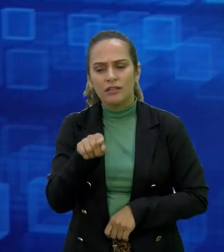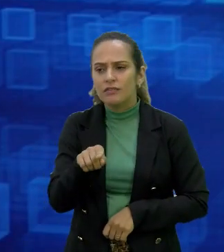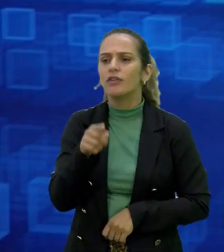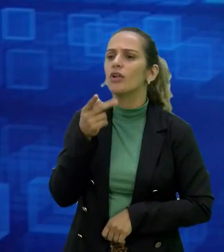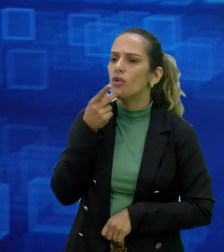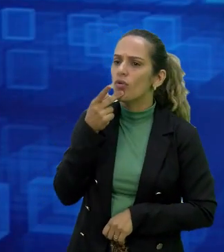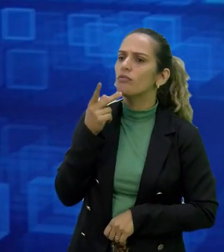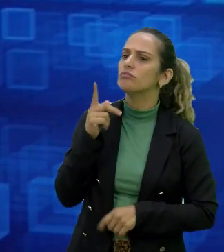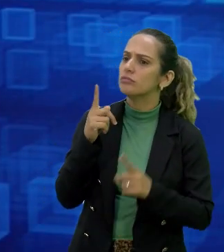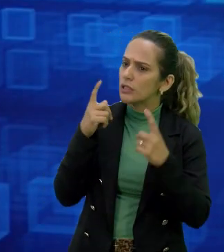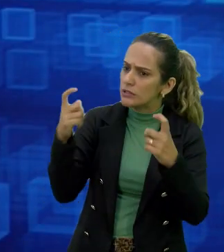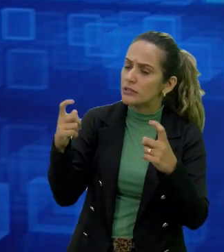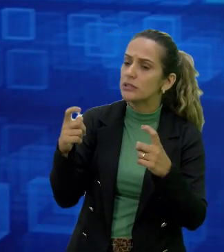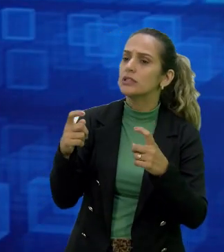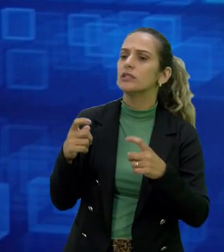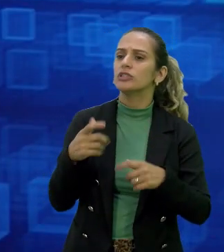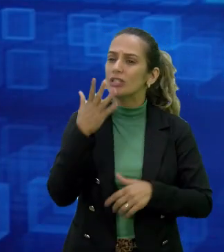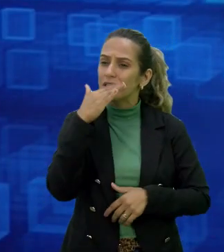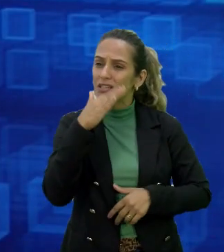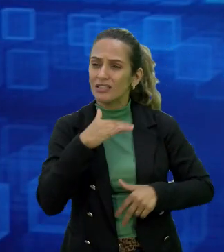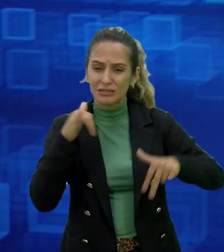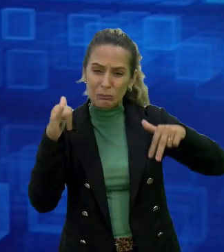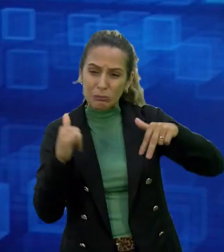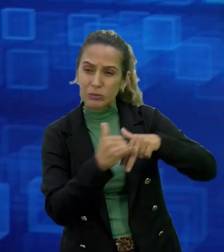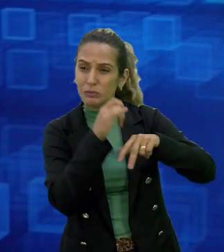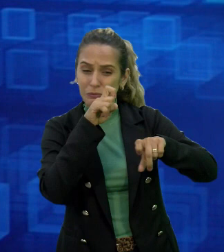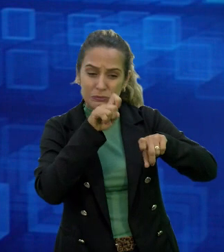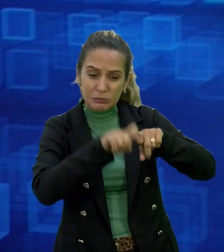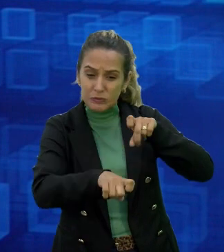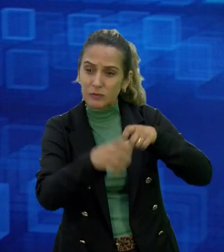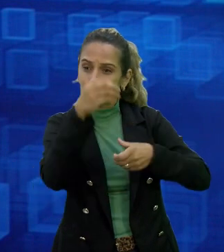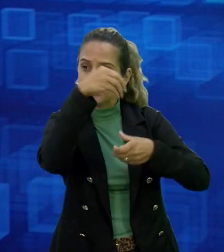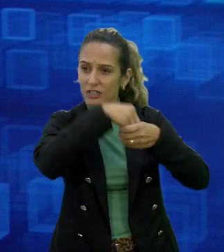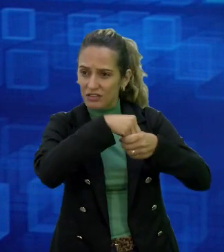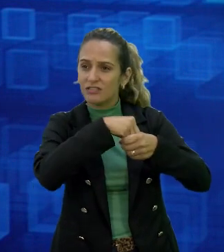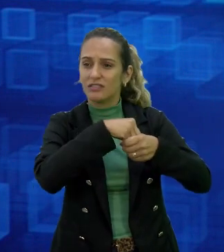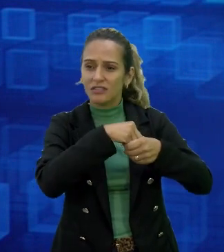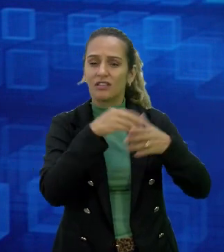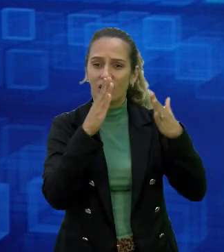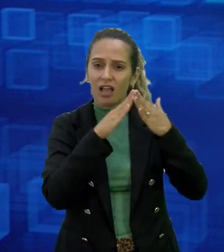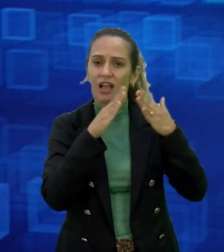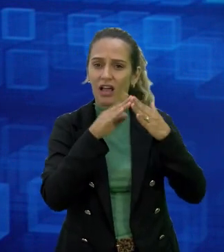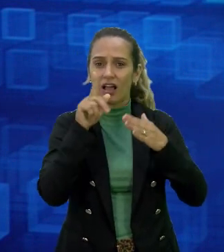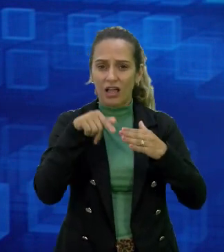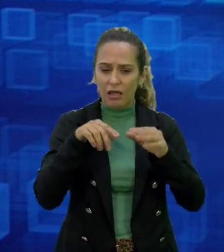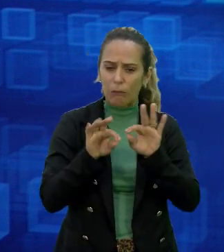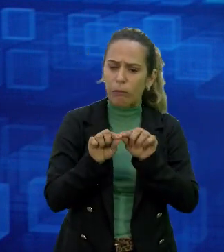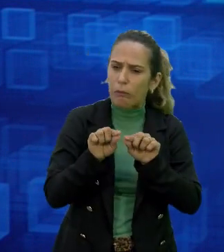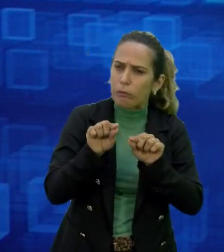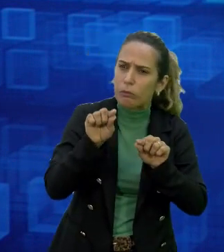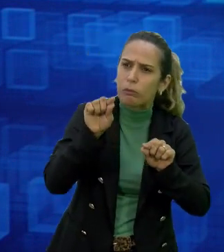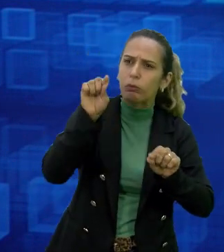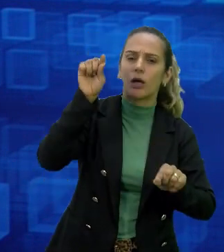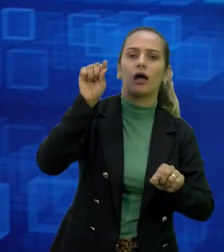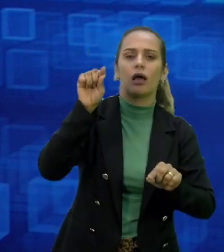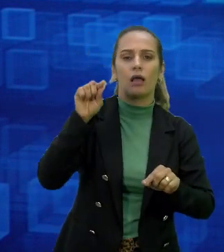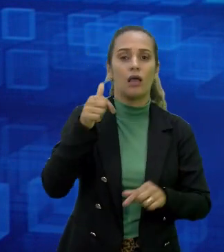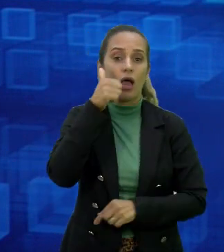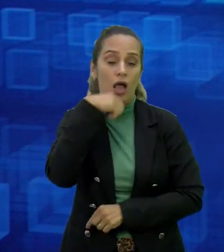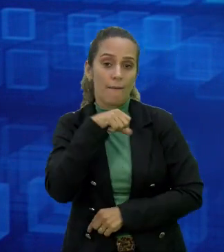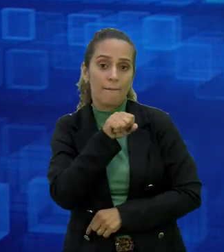interessante criança que é abusada em casa isso é um número fabuloso né E